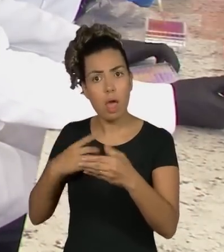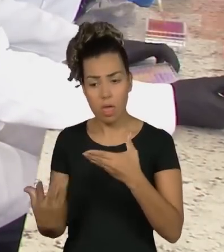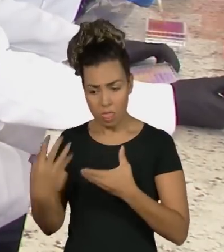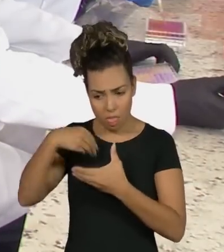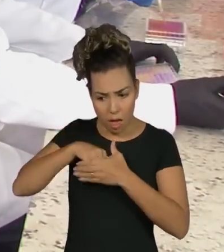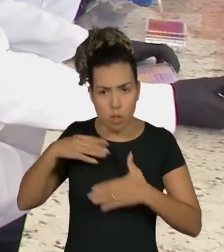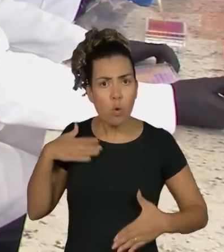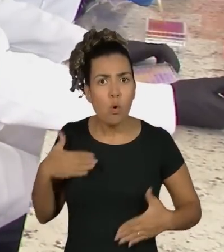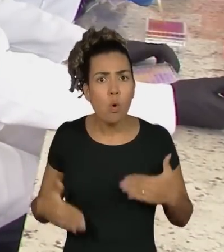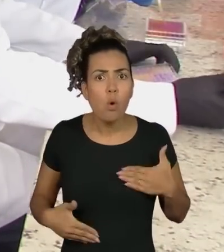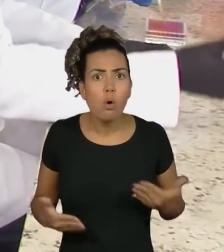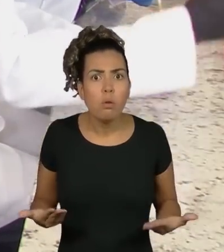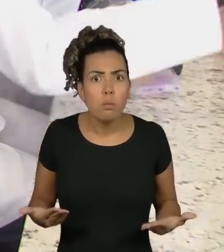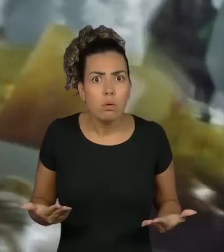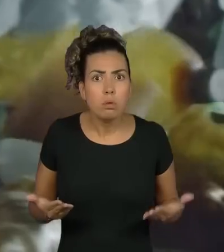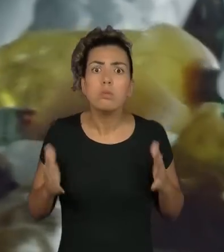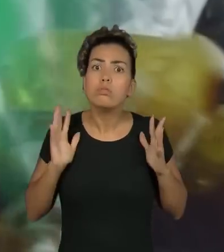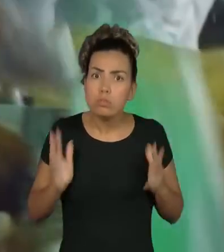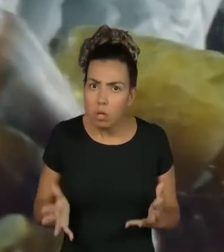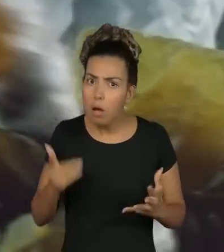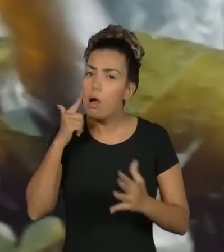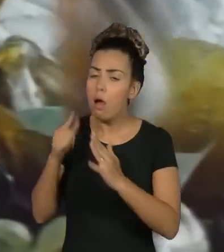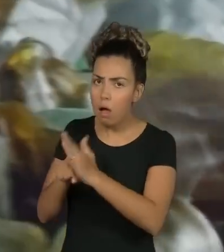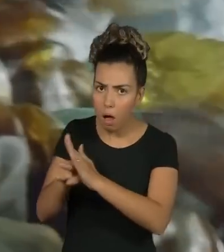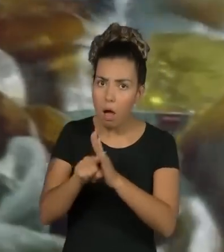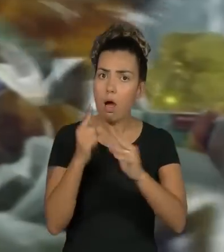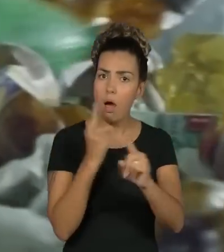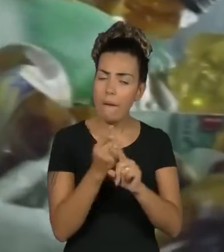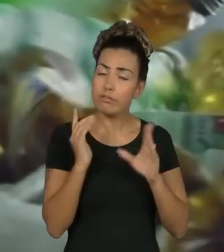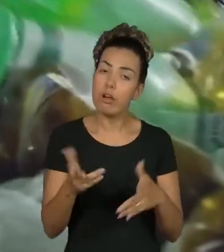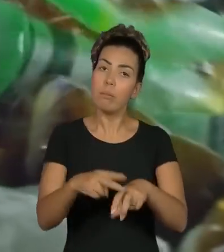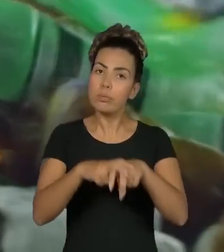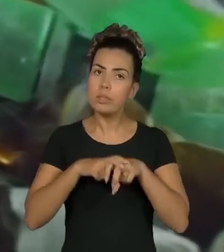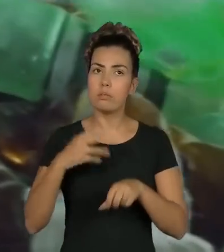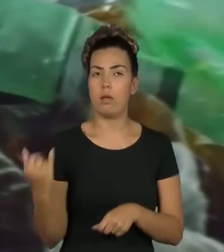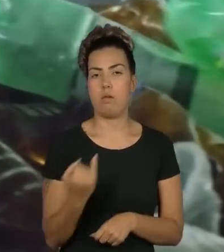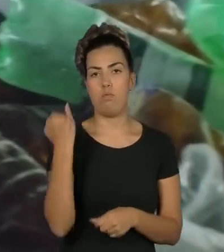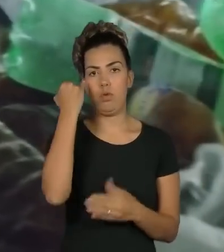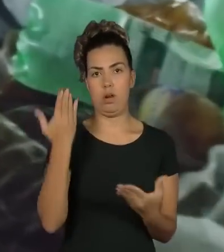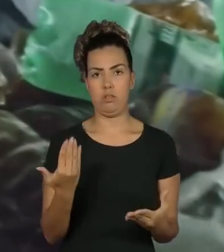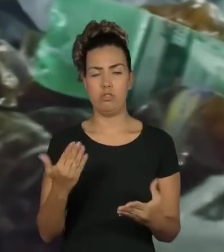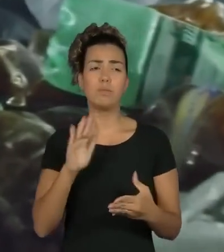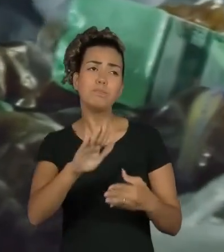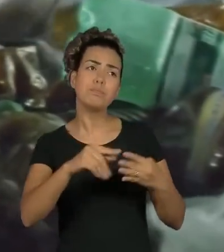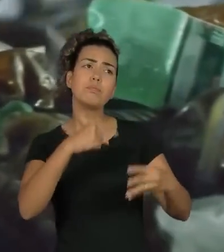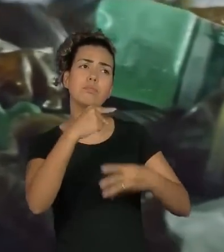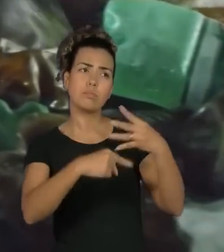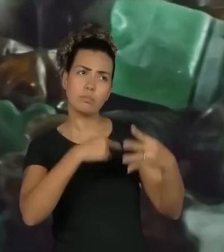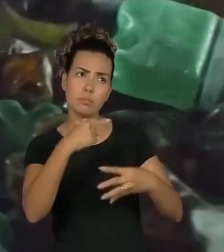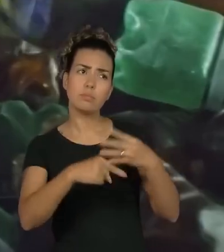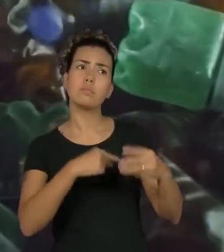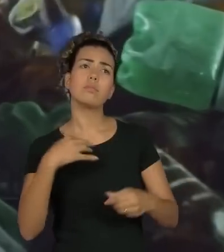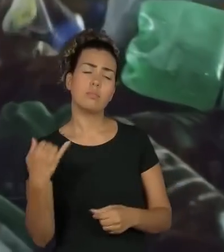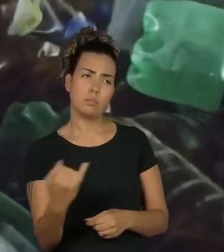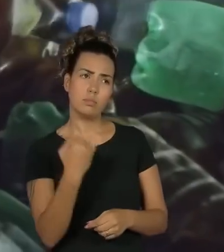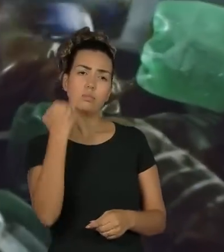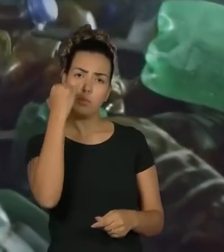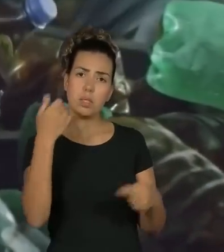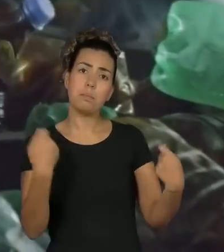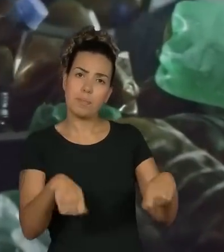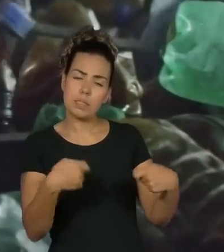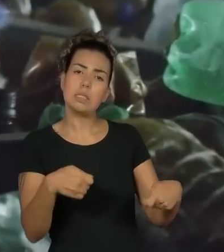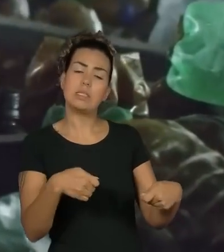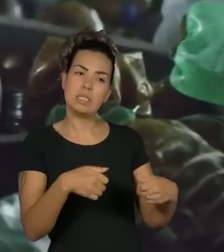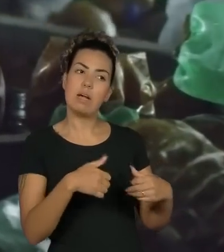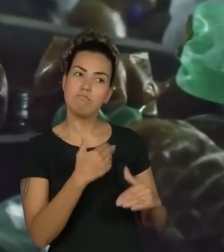aqui são tão importantes. O processo de reciclagem ele é fundamental, precisa ser desenvolvido. O